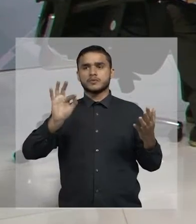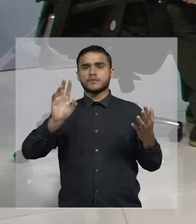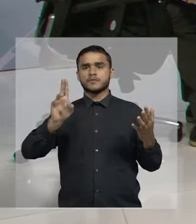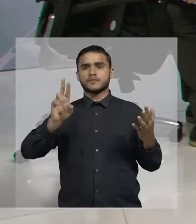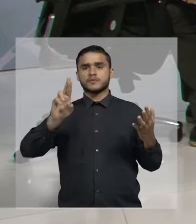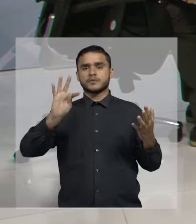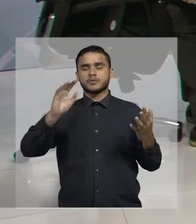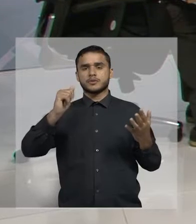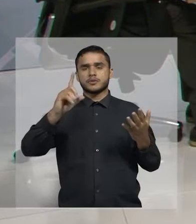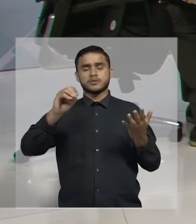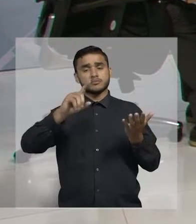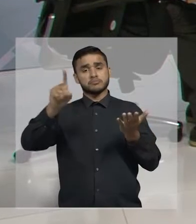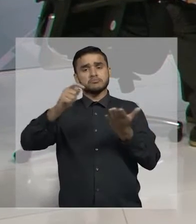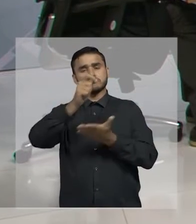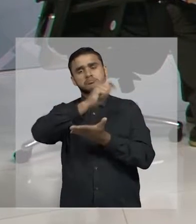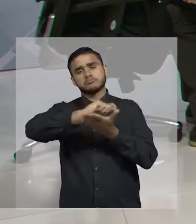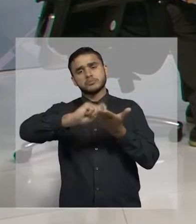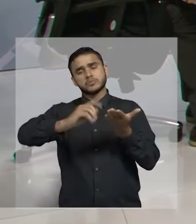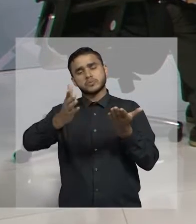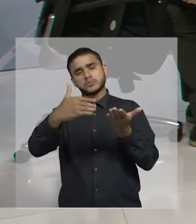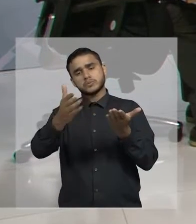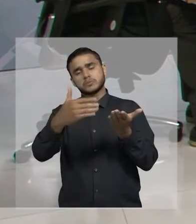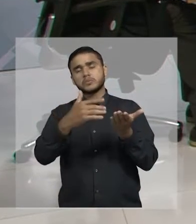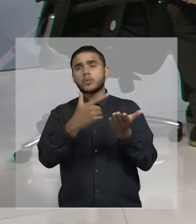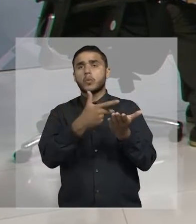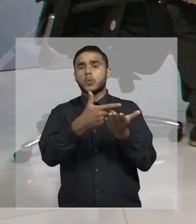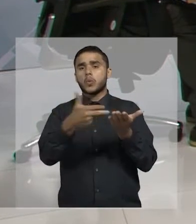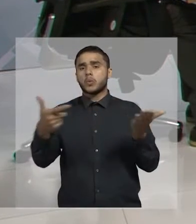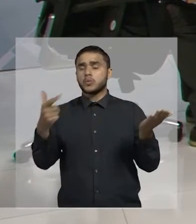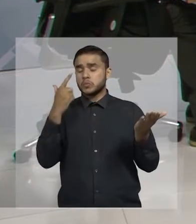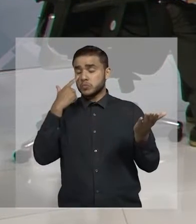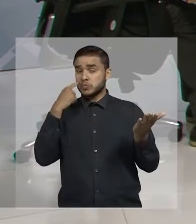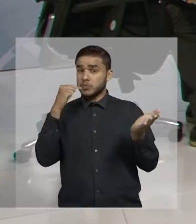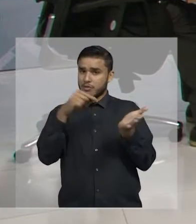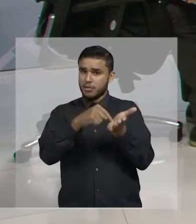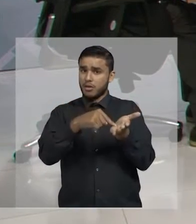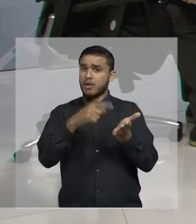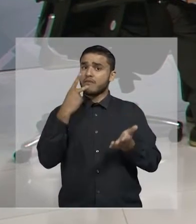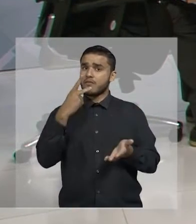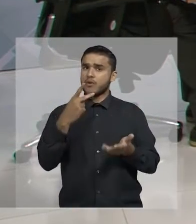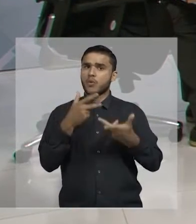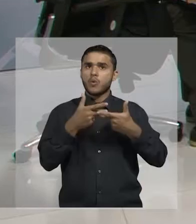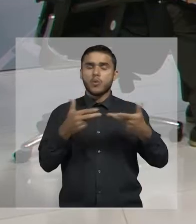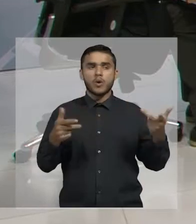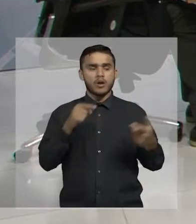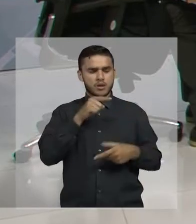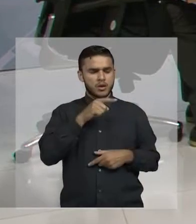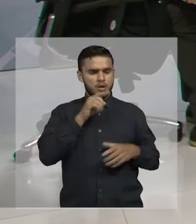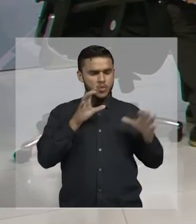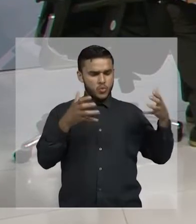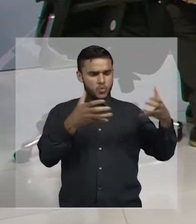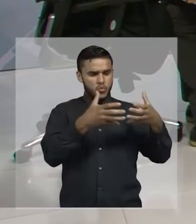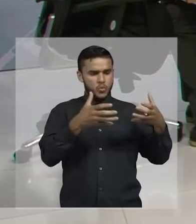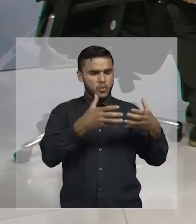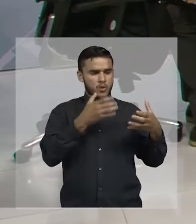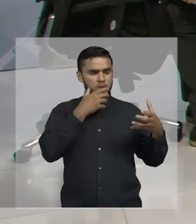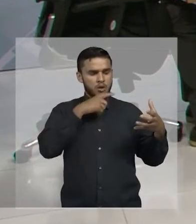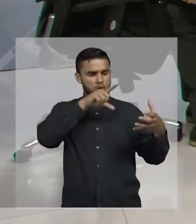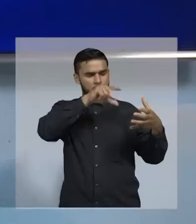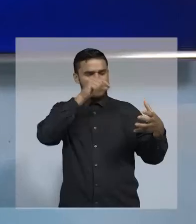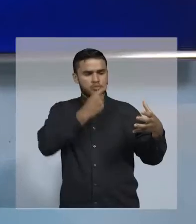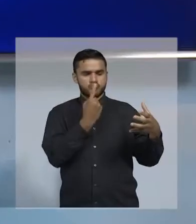quiser revisitar, não se pode tirar uma parte boa de um todo ruim. Essa teoria